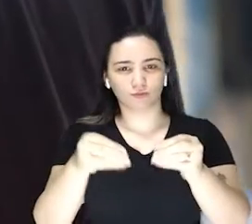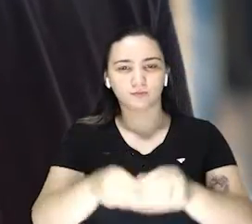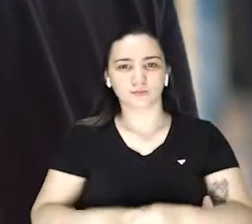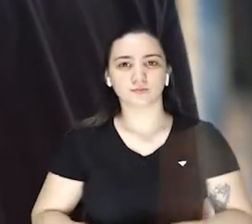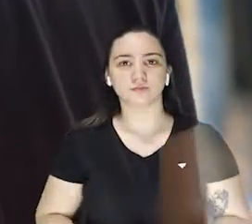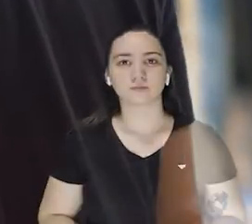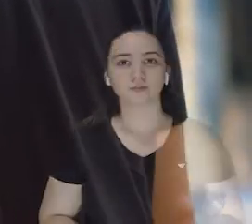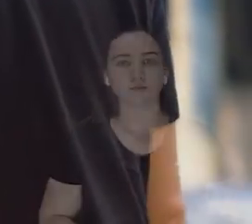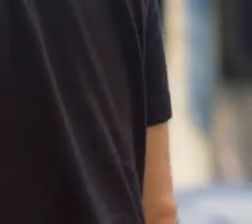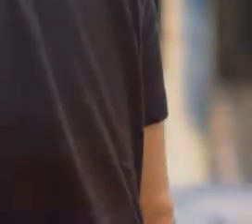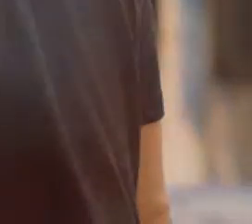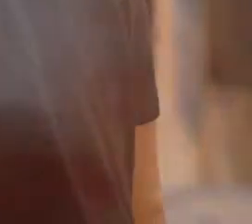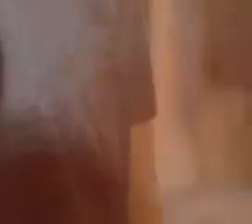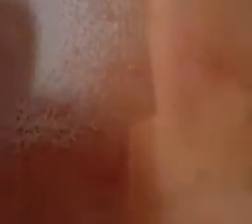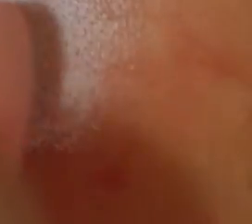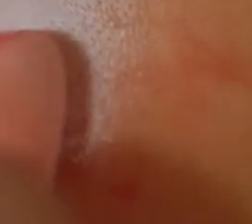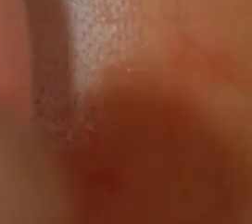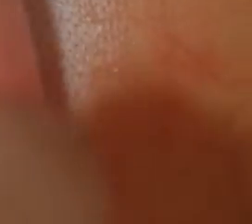tudo.